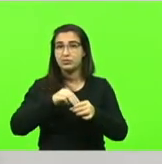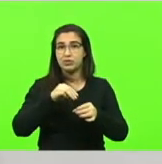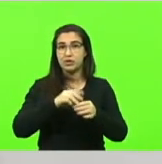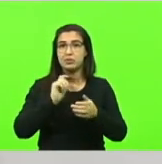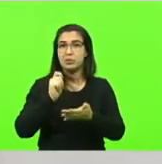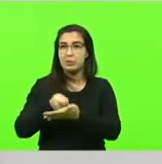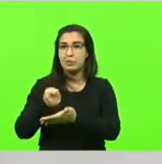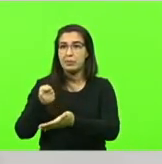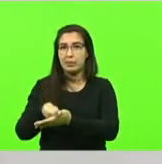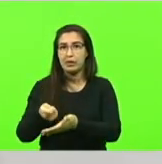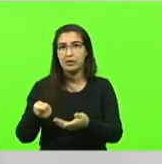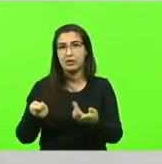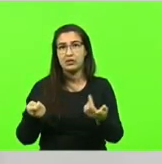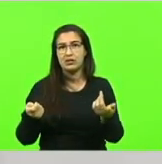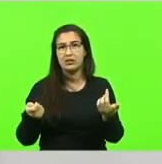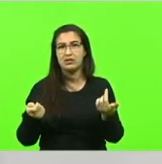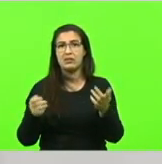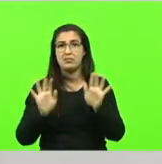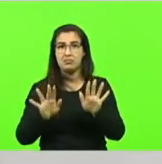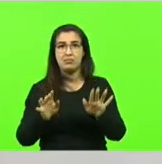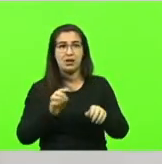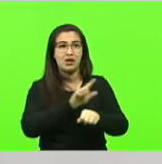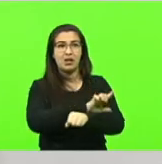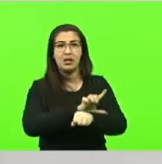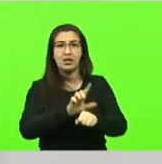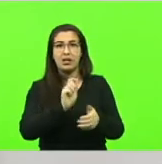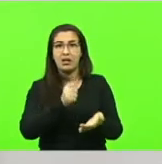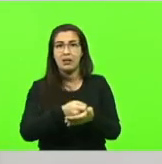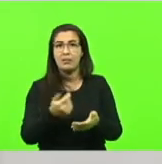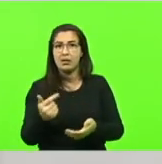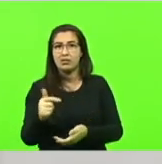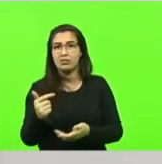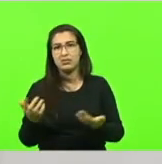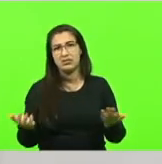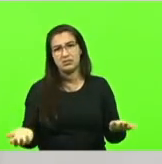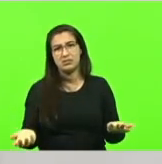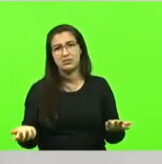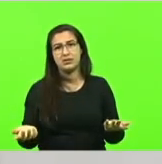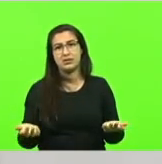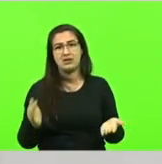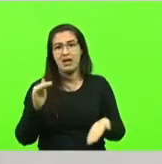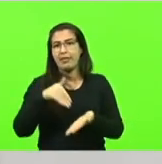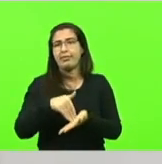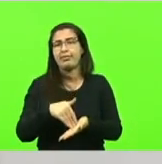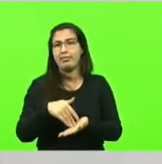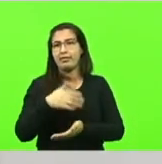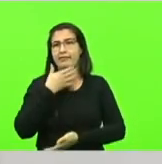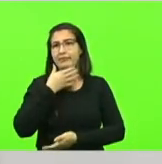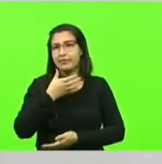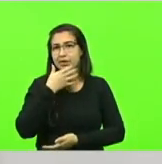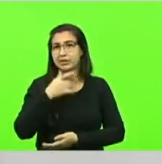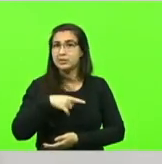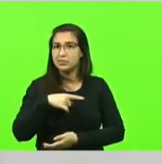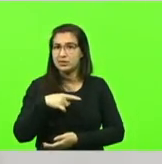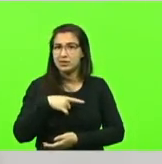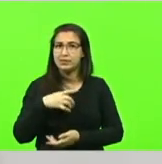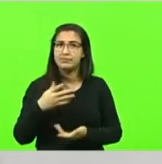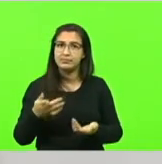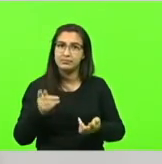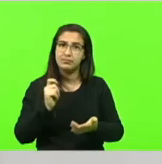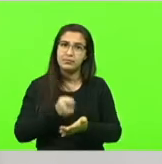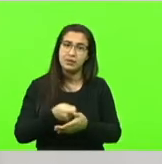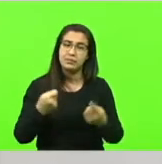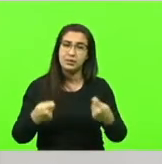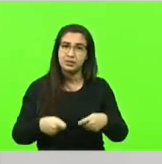está devendo, pague. Ah, tem até dezembro legal, tudo bem. Mas daí tem uma desigualdade. Quando eu coloco de